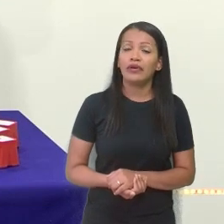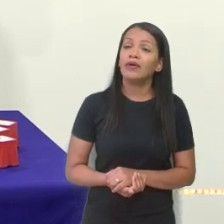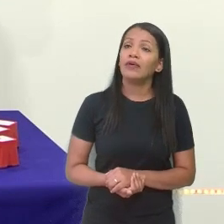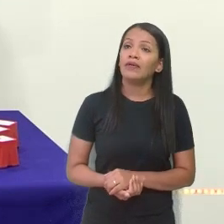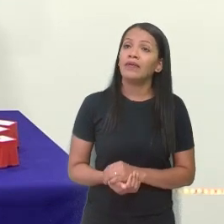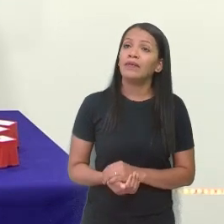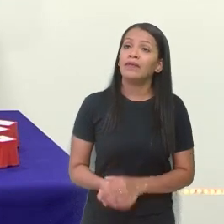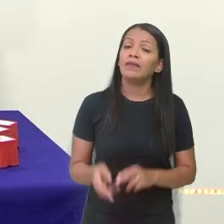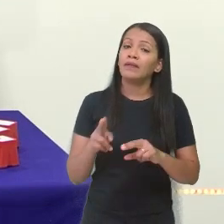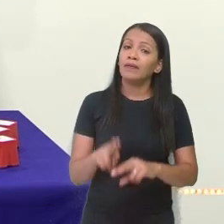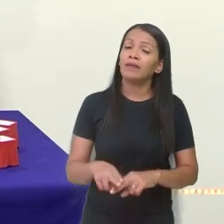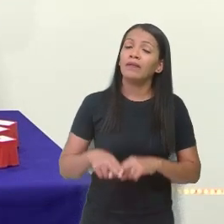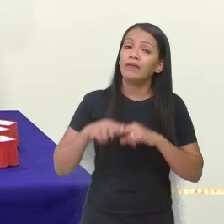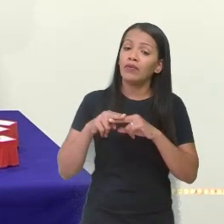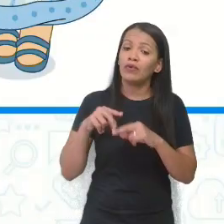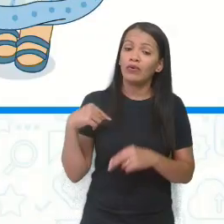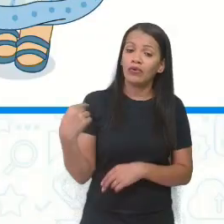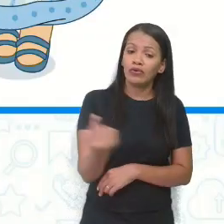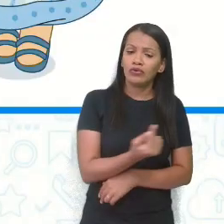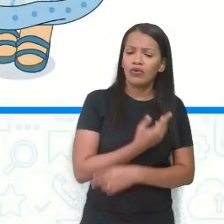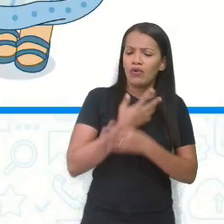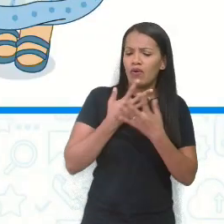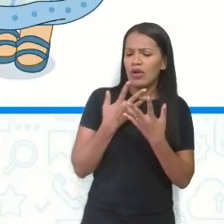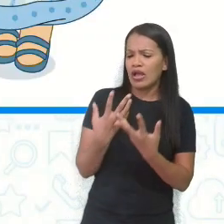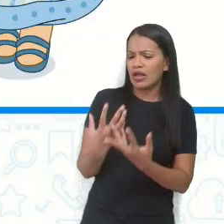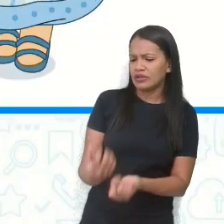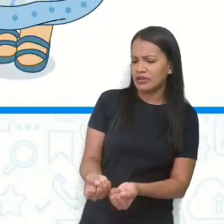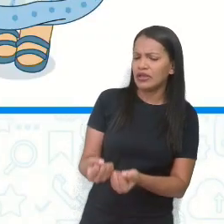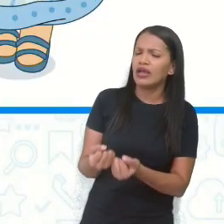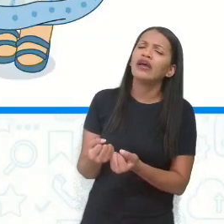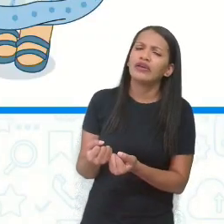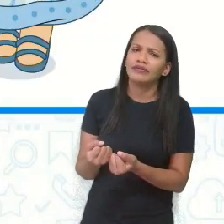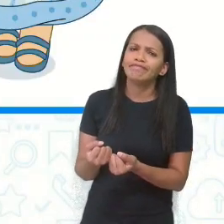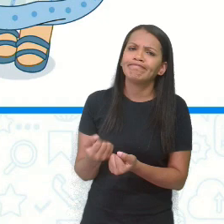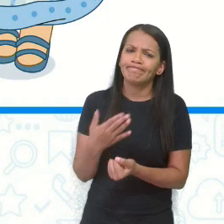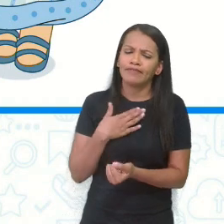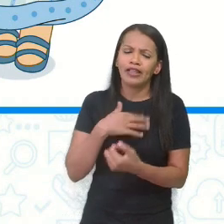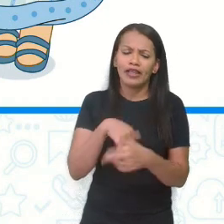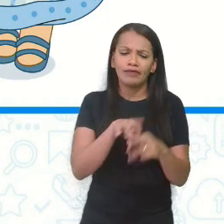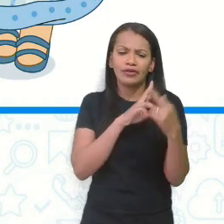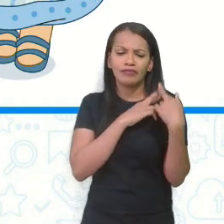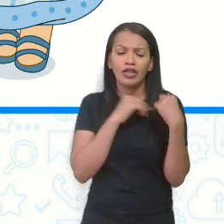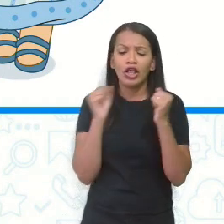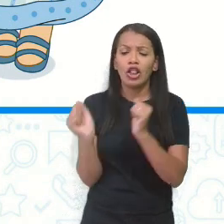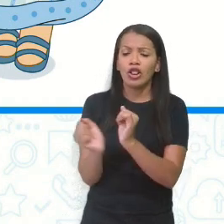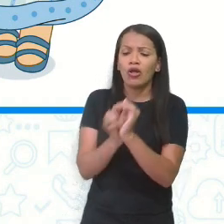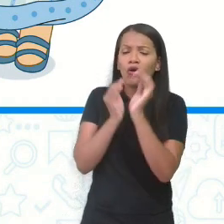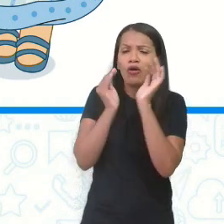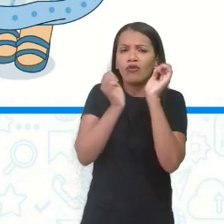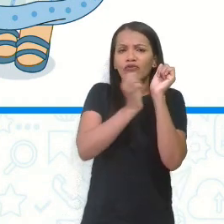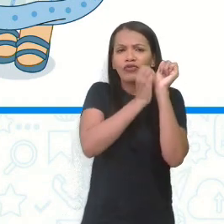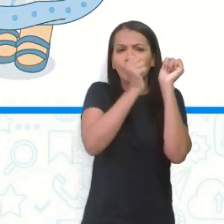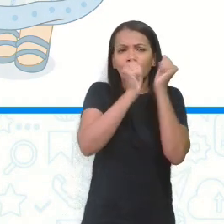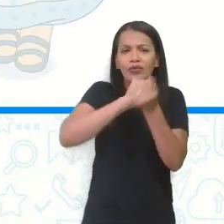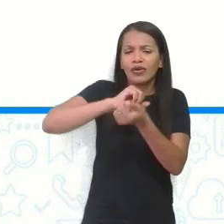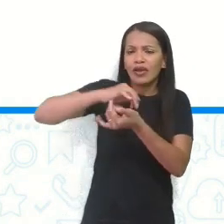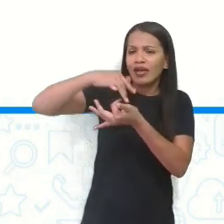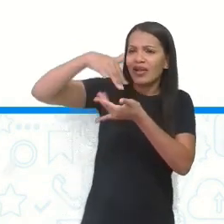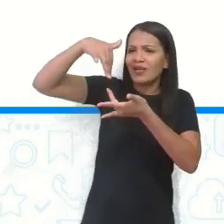Pois por nós ele aceita o humano destino. Louvemos a glória de Jesus,